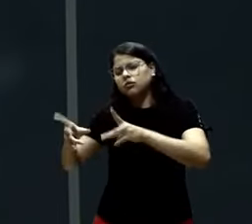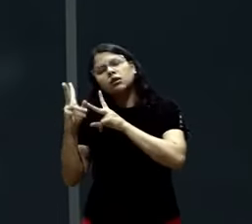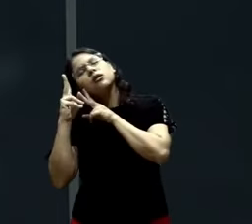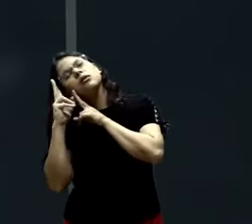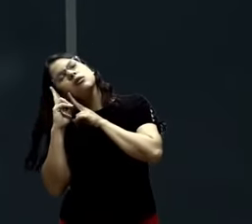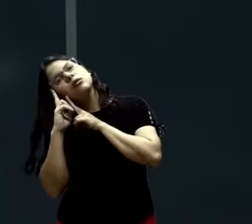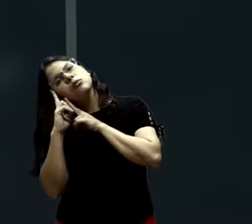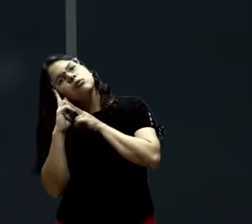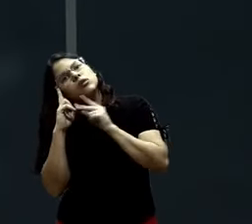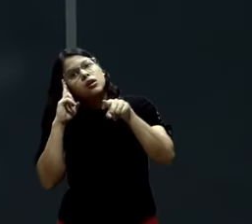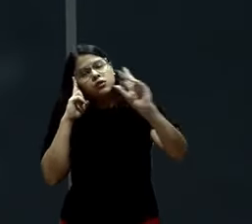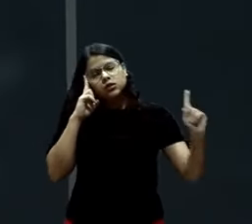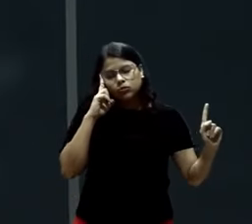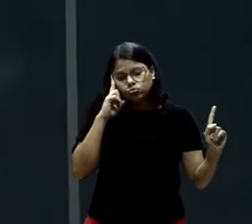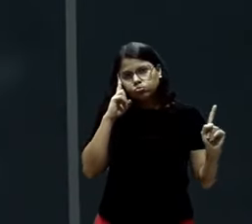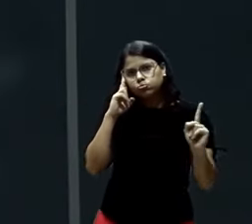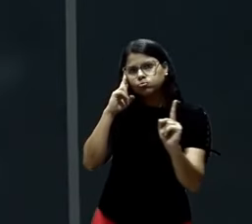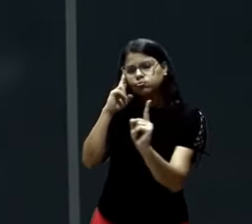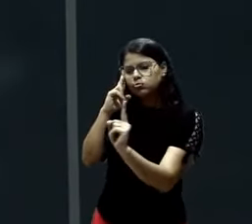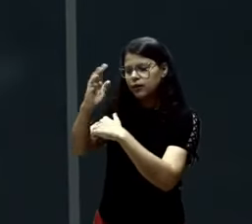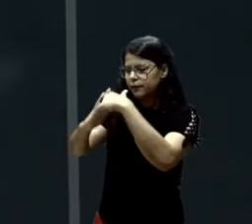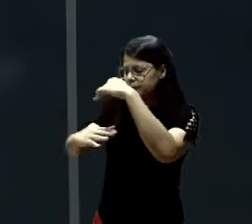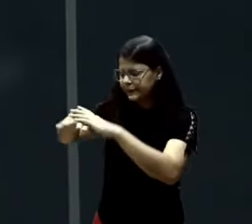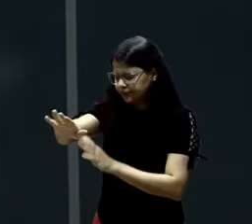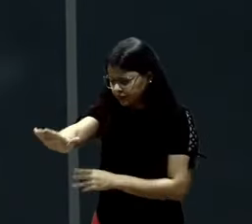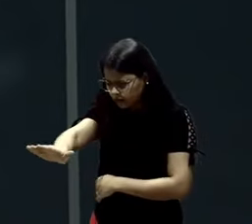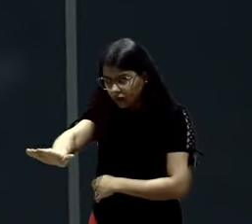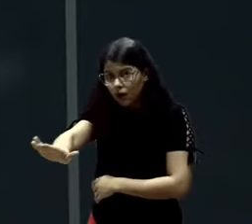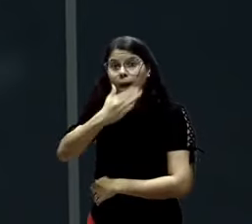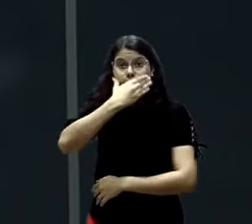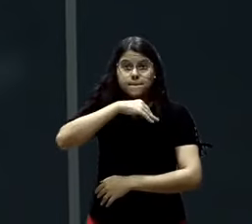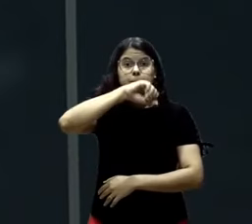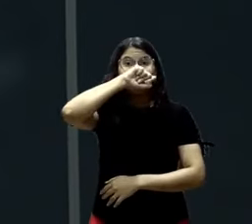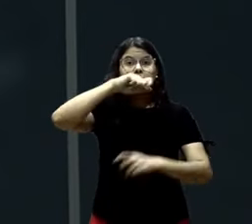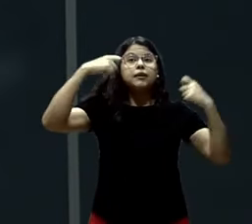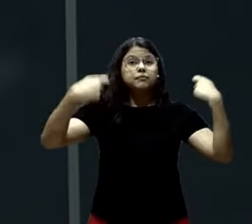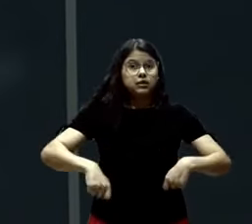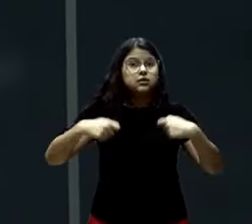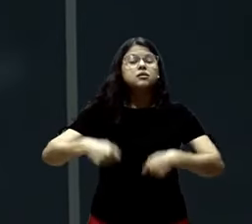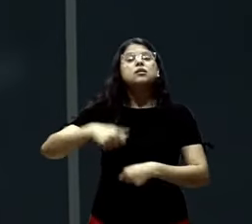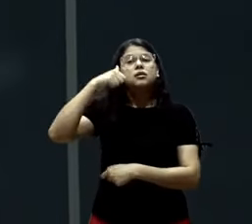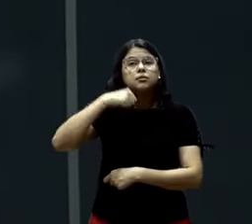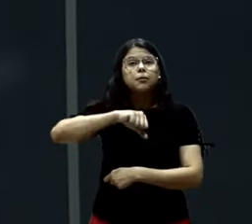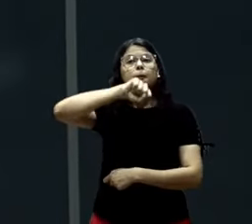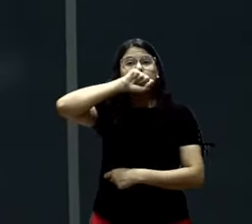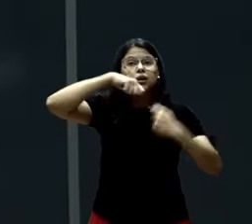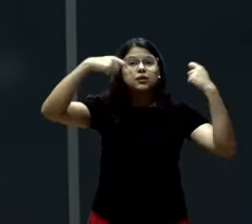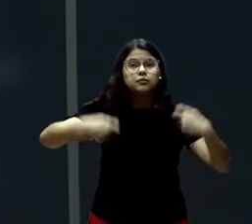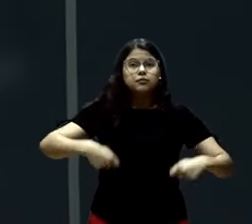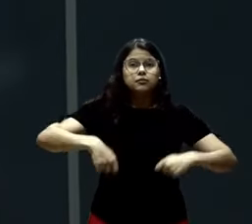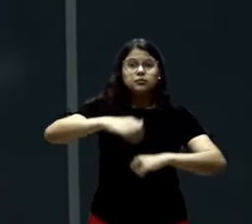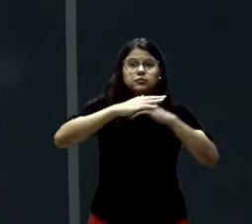e você não vai lá estender a mão sobre a cabeça dele? Papel de pai, papel de mãe. E abençoar o